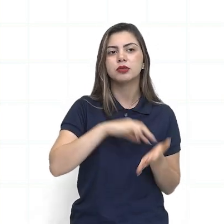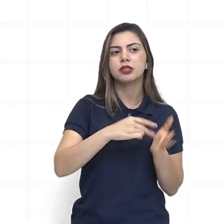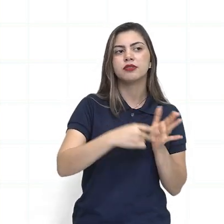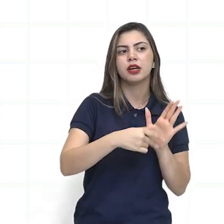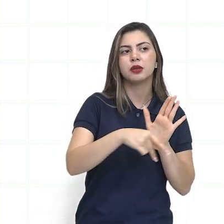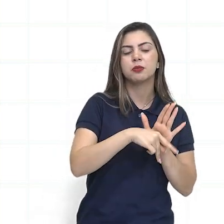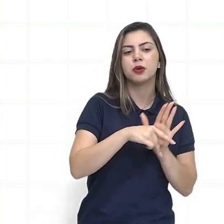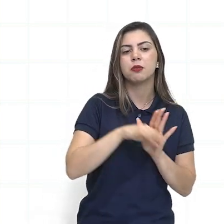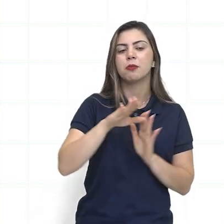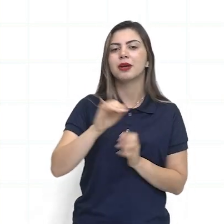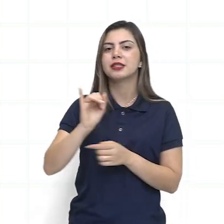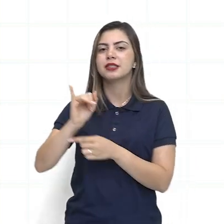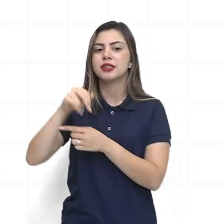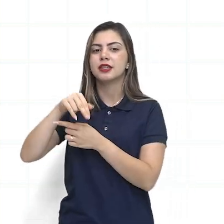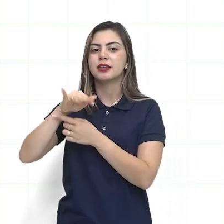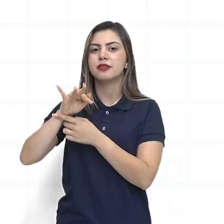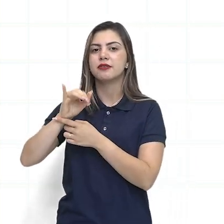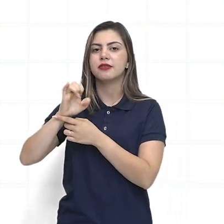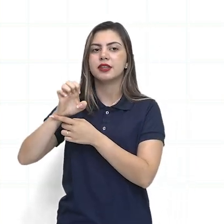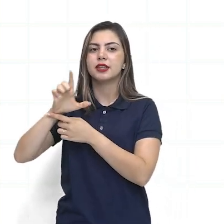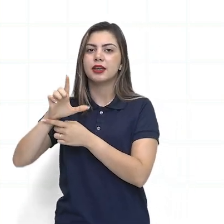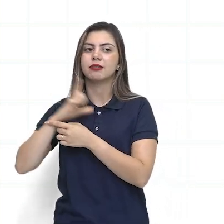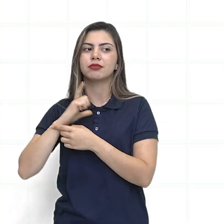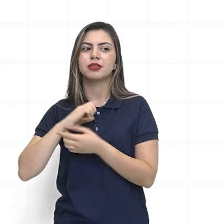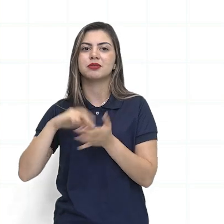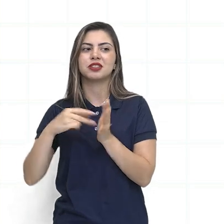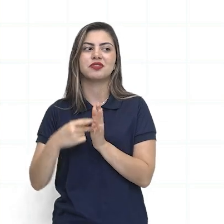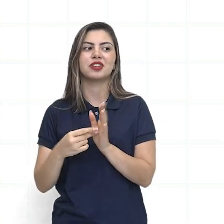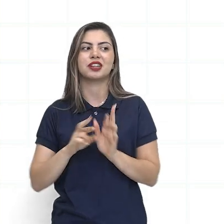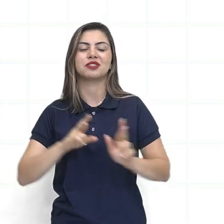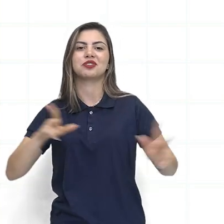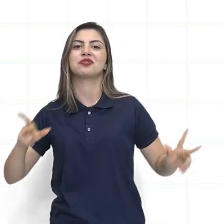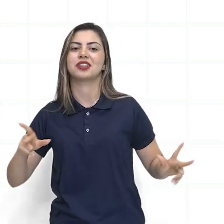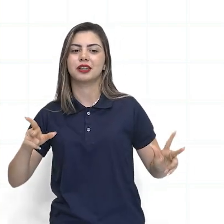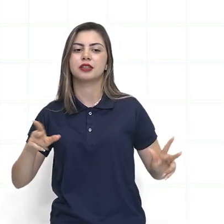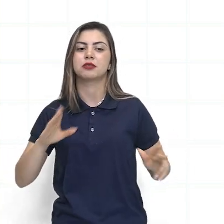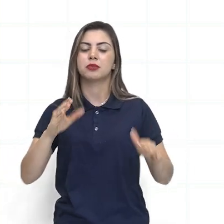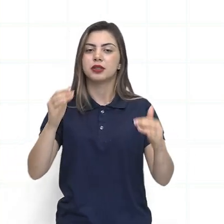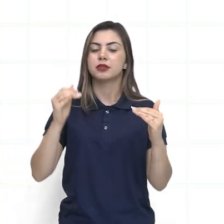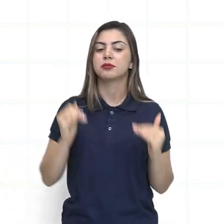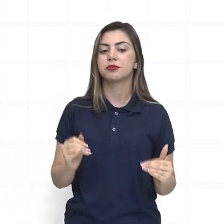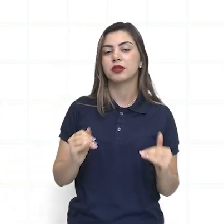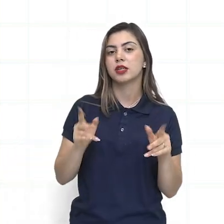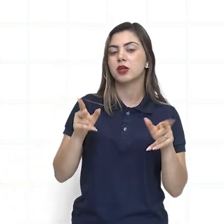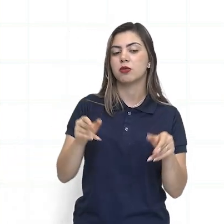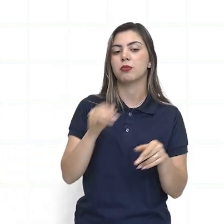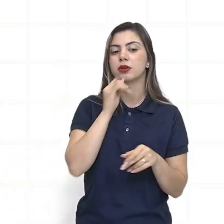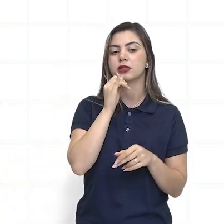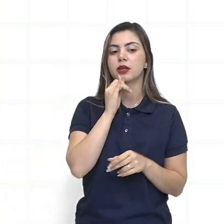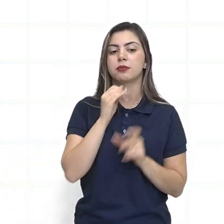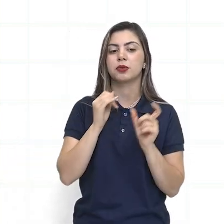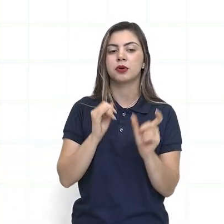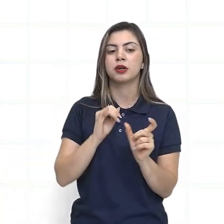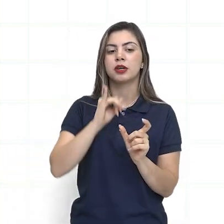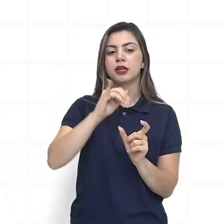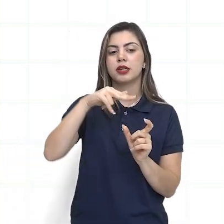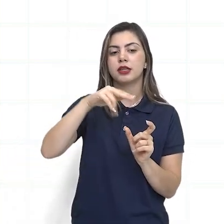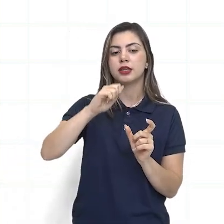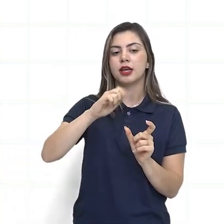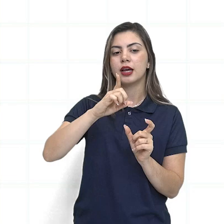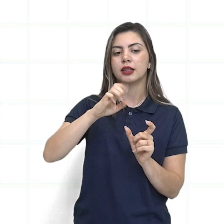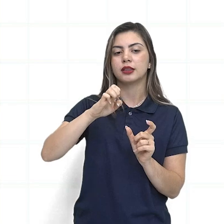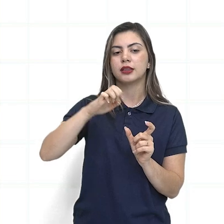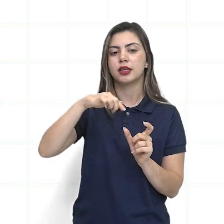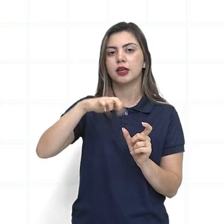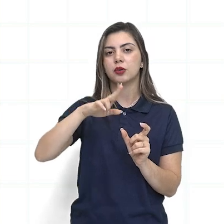o oposto disso, certo? Mesmo raciocínio para a palavra inadequado. Veja, adequado tem